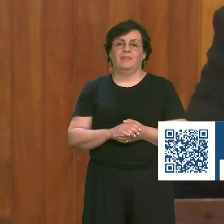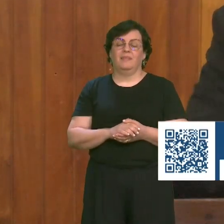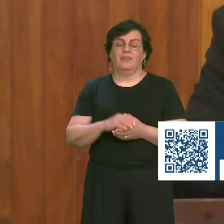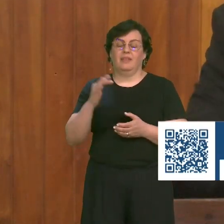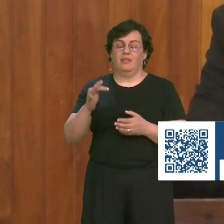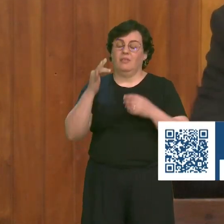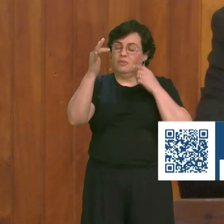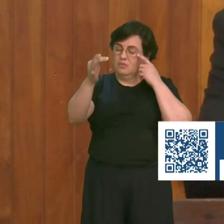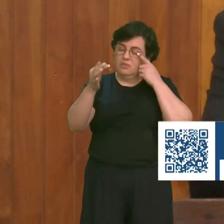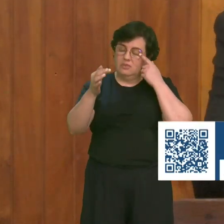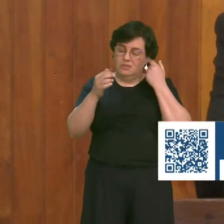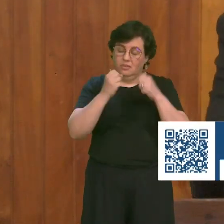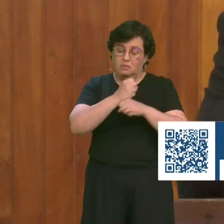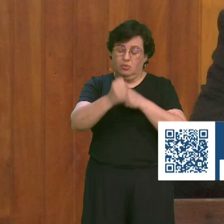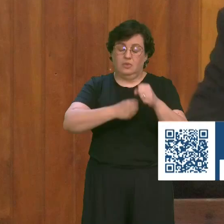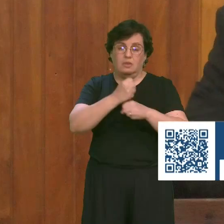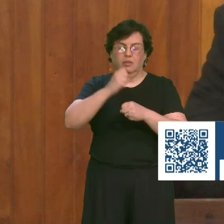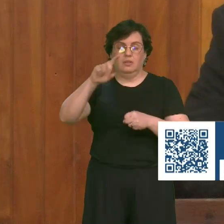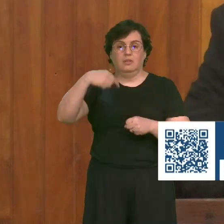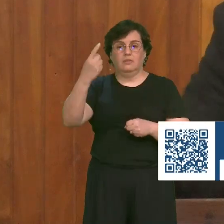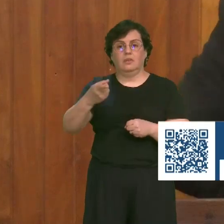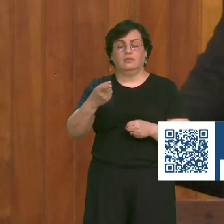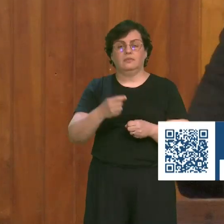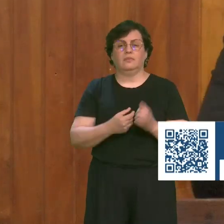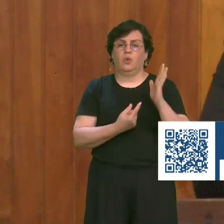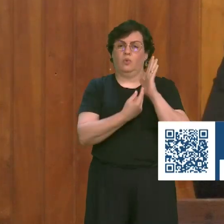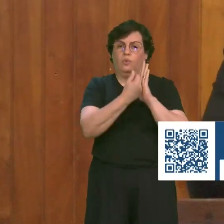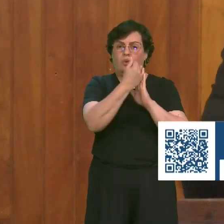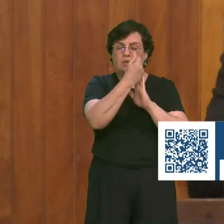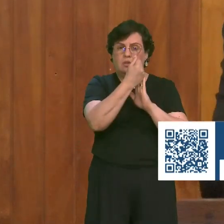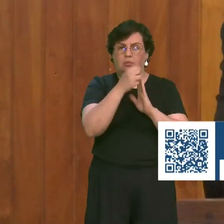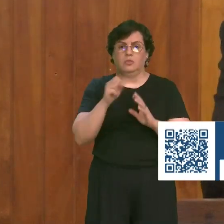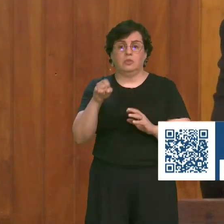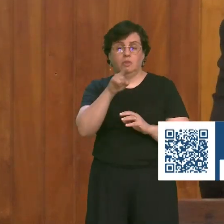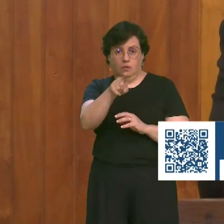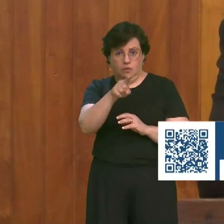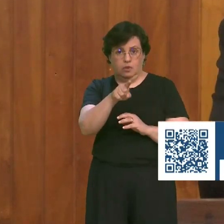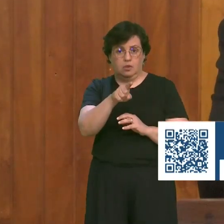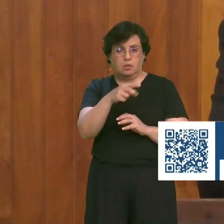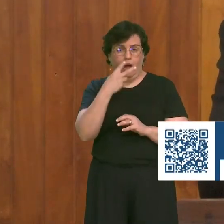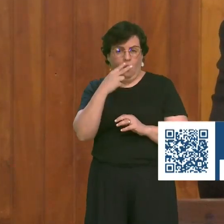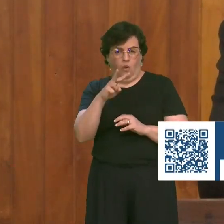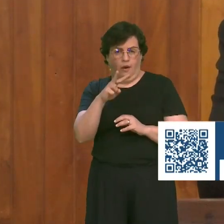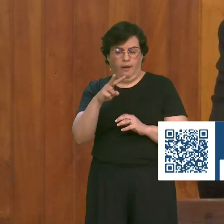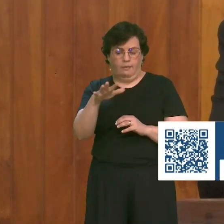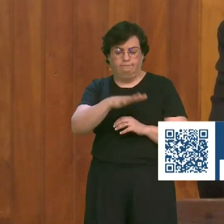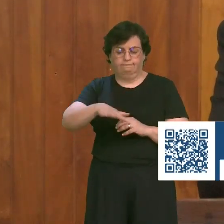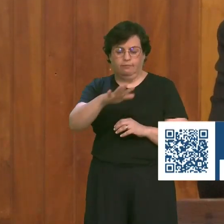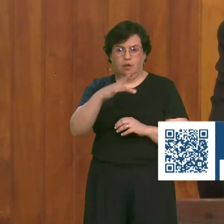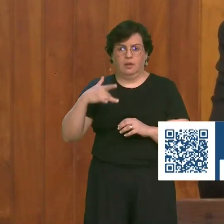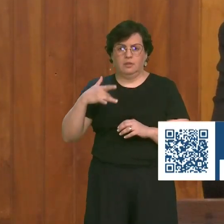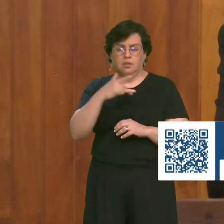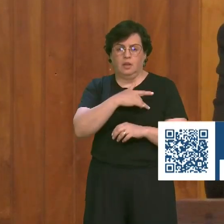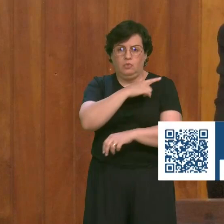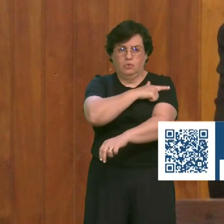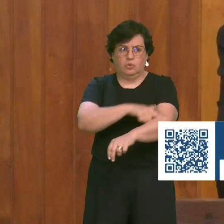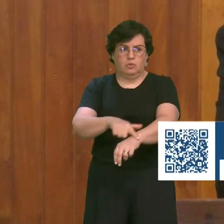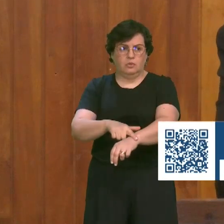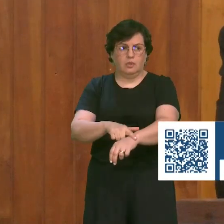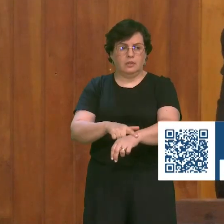para o ano que vem o orçamento Se você pegar da área da saúde da área da